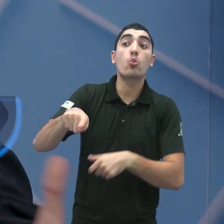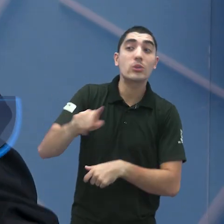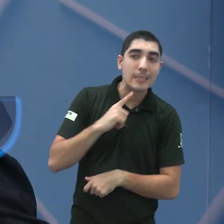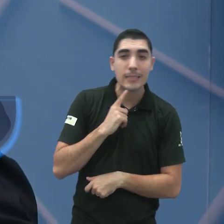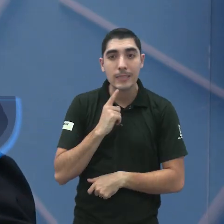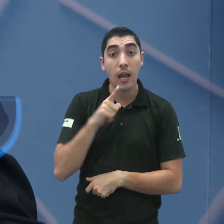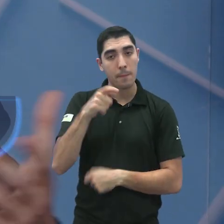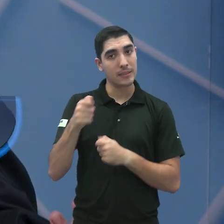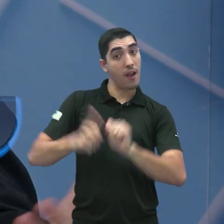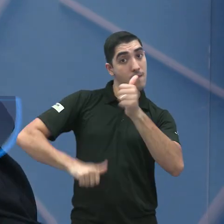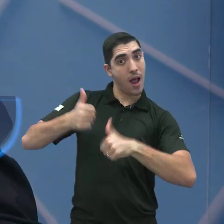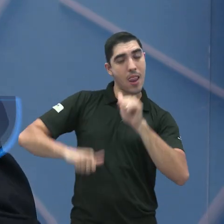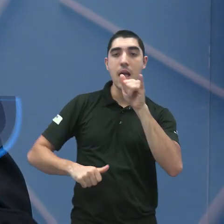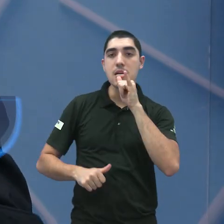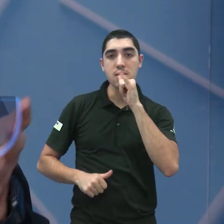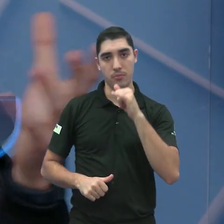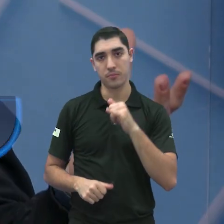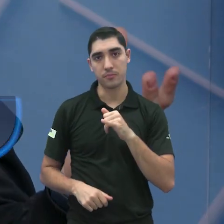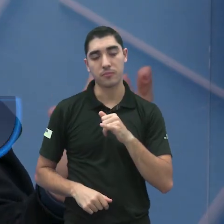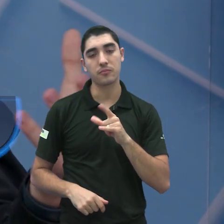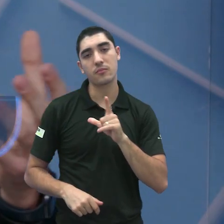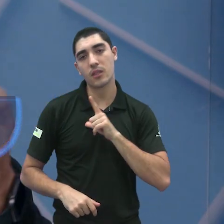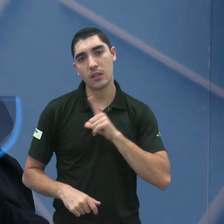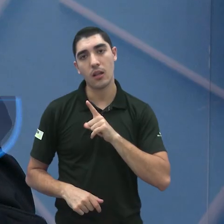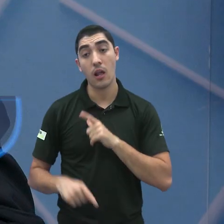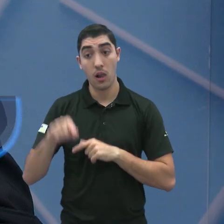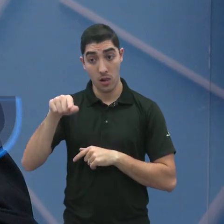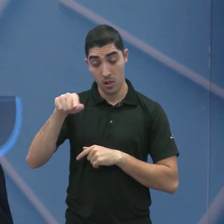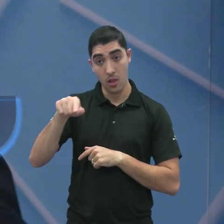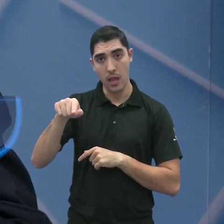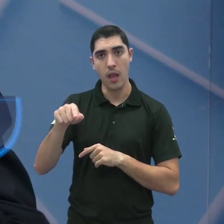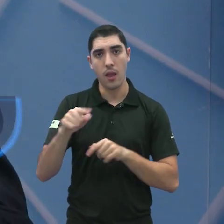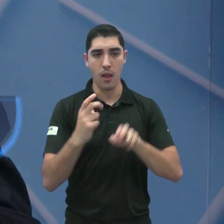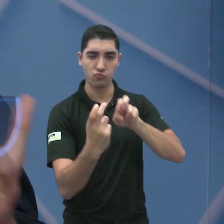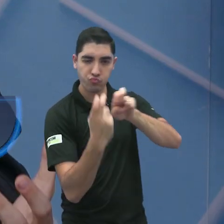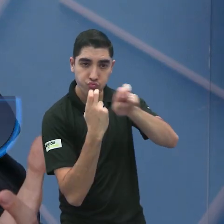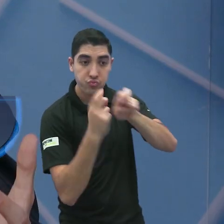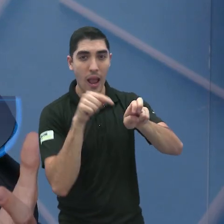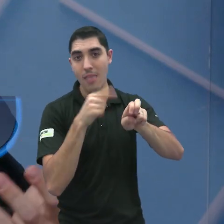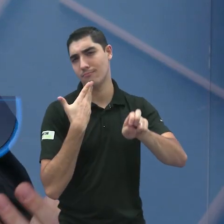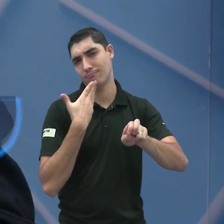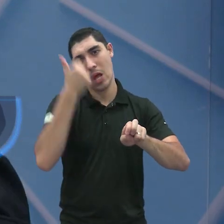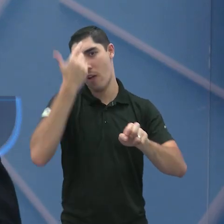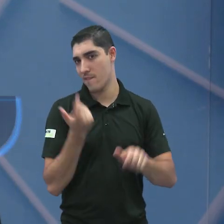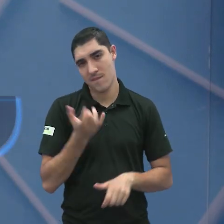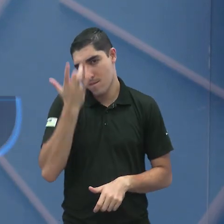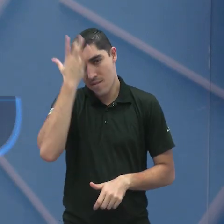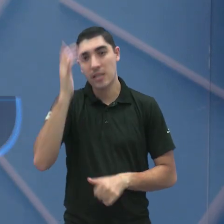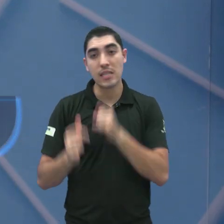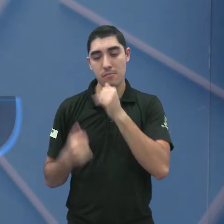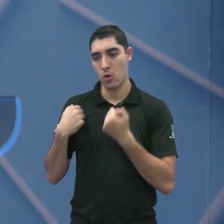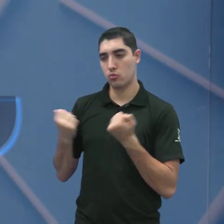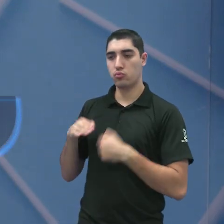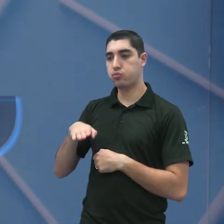se dirigir. Então, por exemplo, né, às vezes tem uma ferrovia, com certeza facilita muito isso, você às vezes deixar